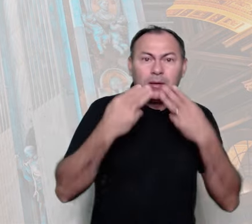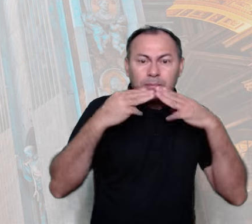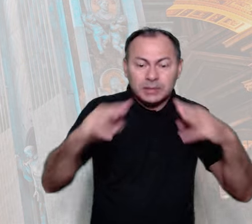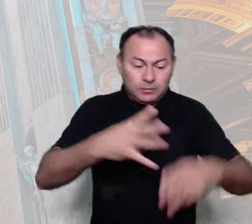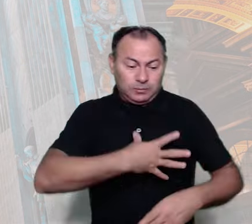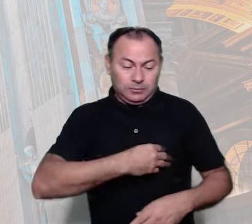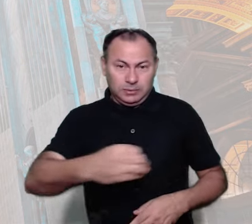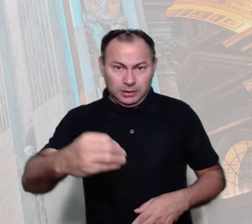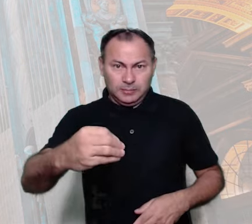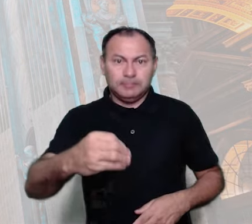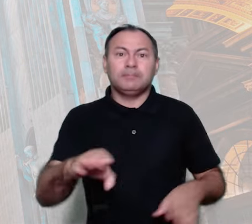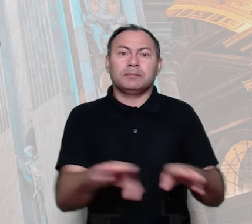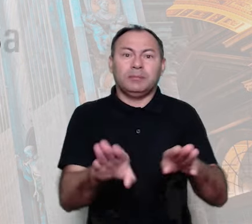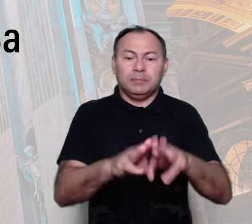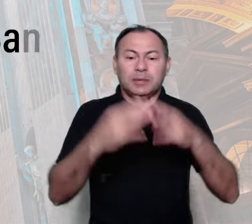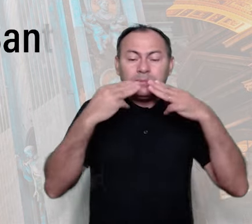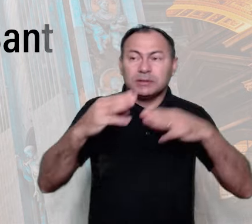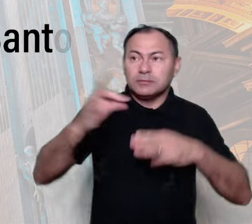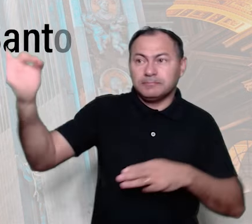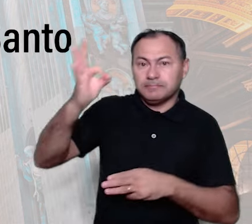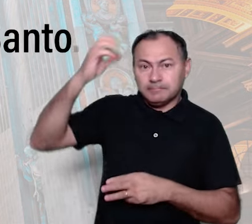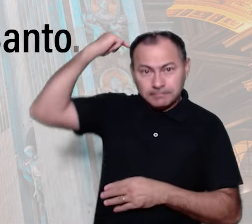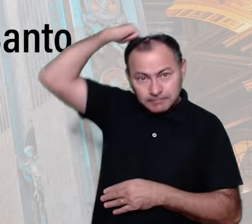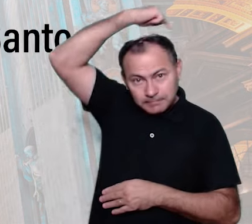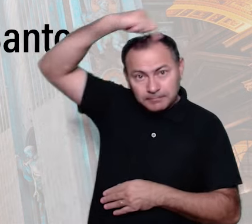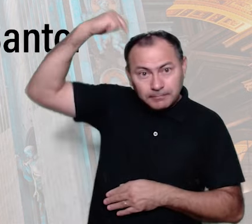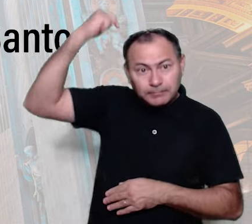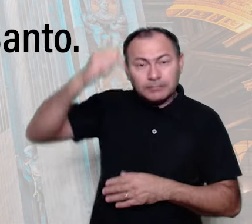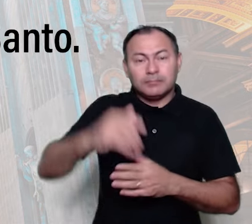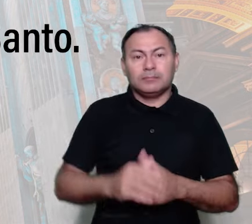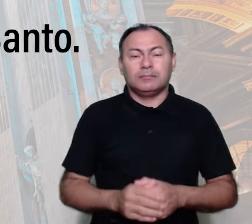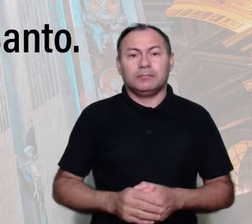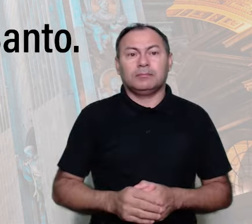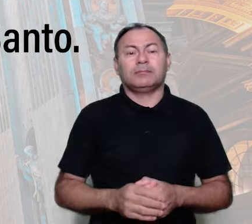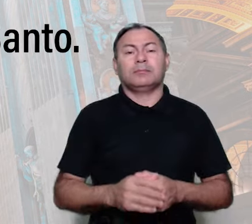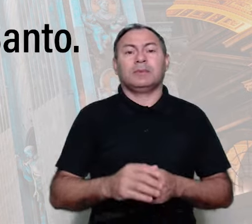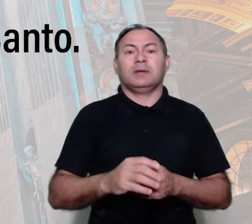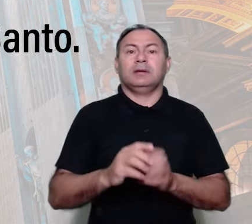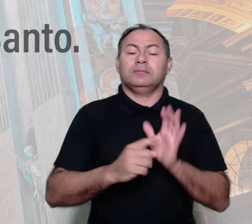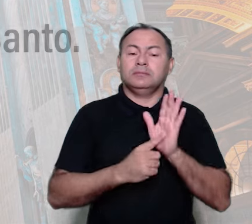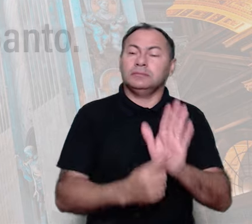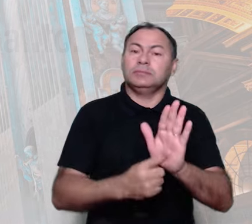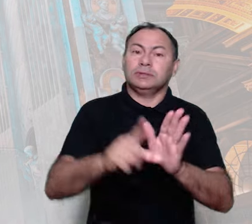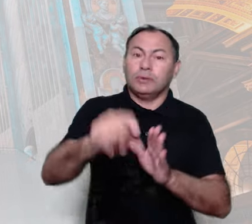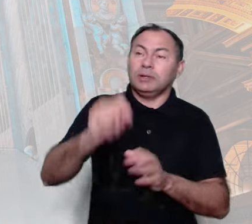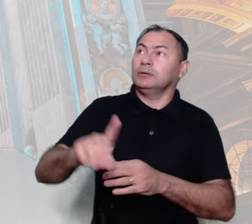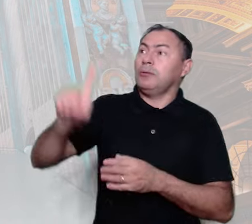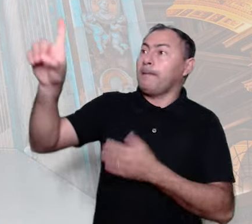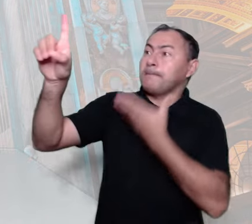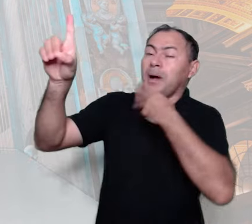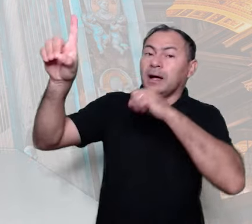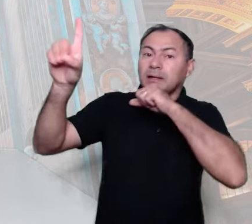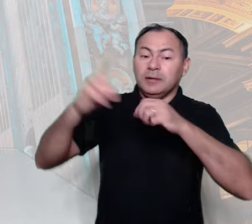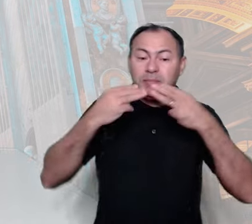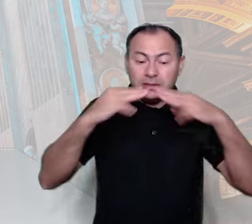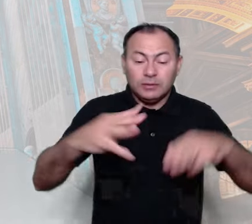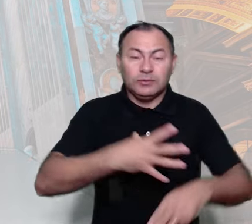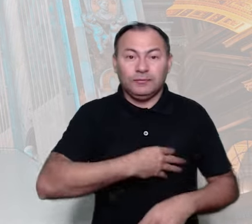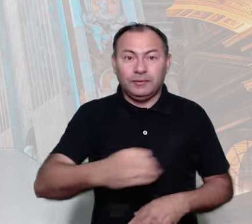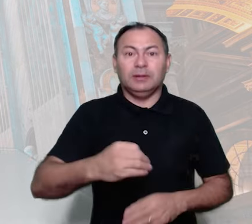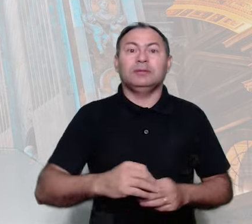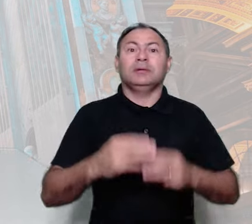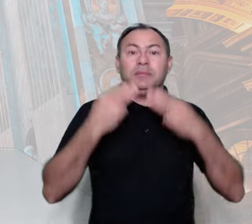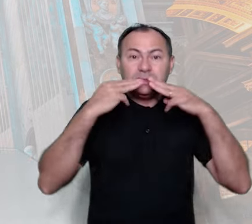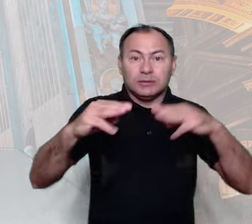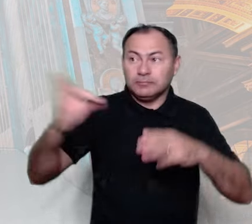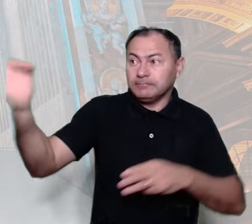origina-se da missão do Filho e da missão do Espírito Santo. Desígnio do Pai, missão do